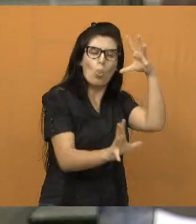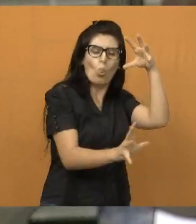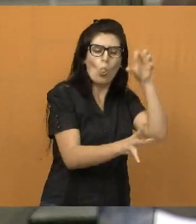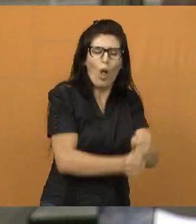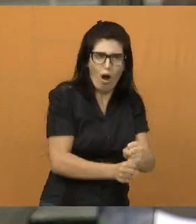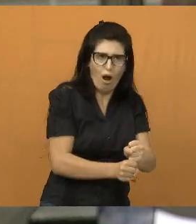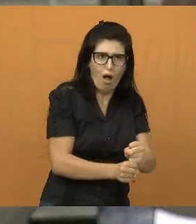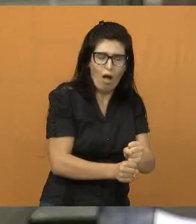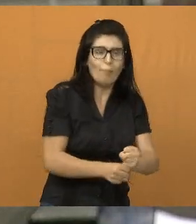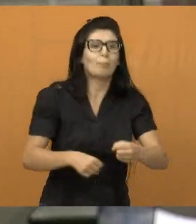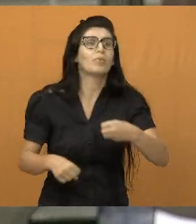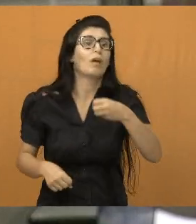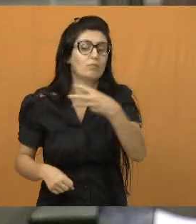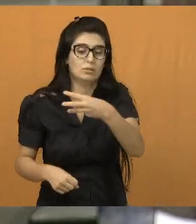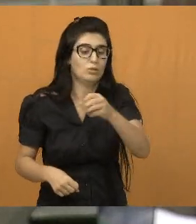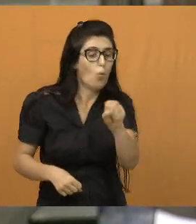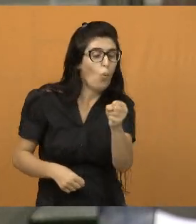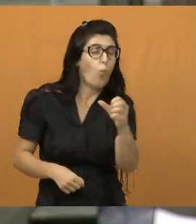total de